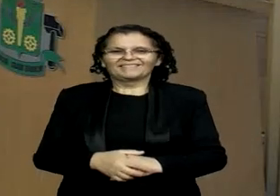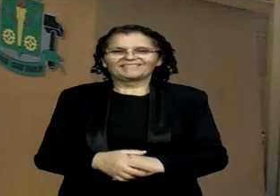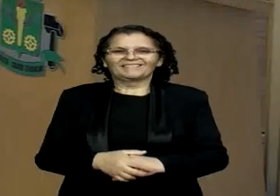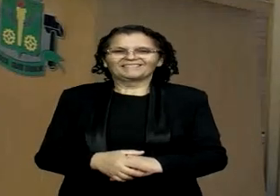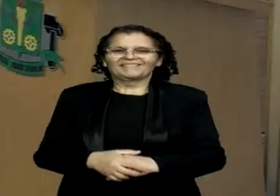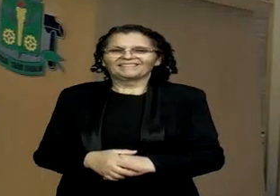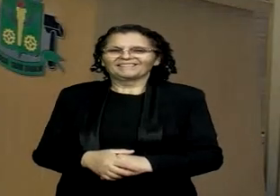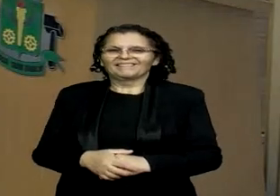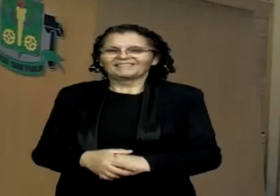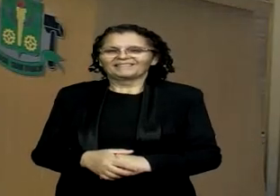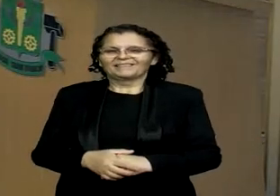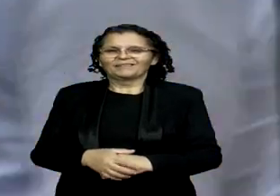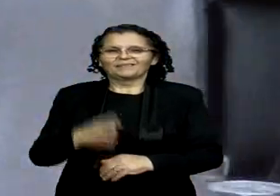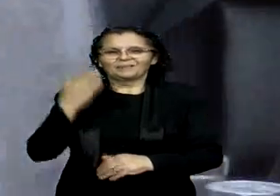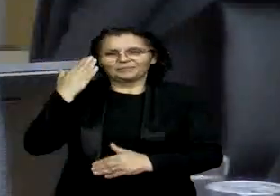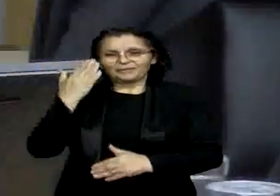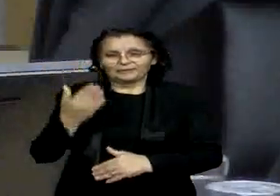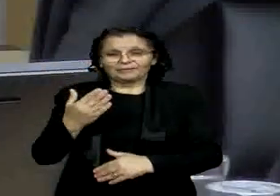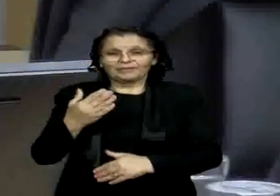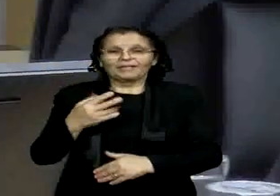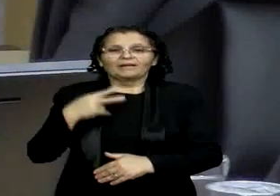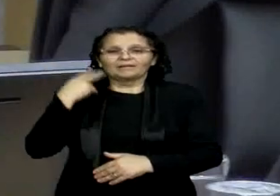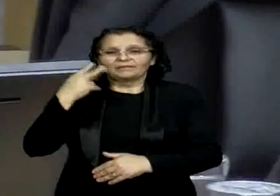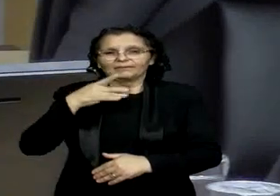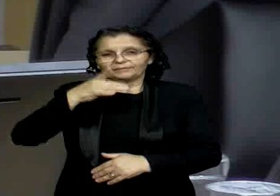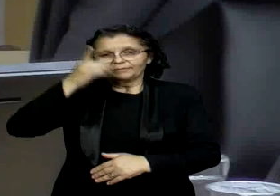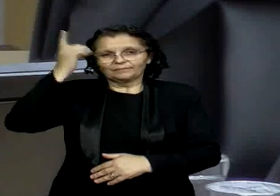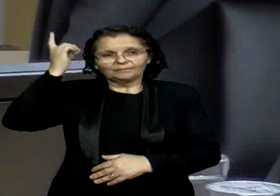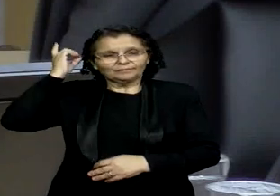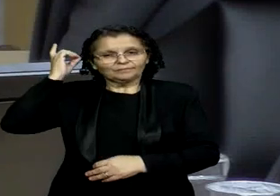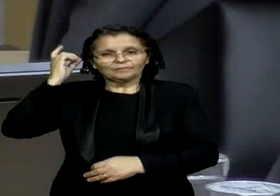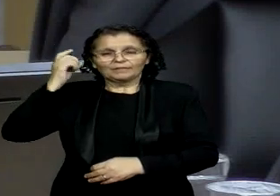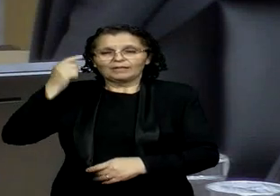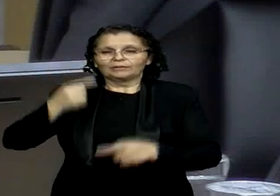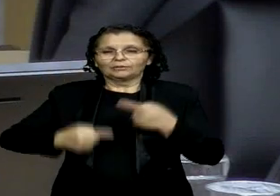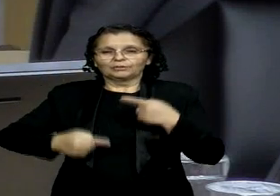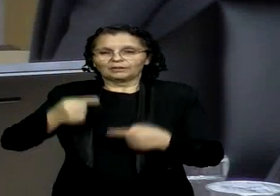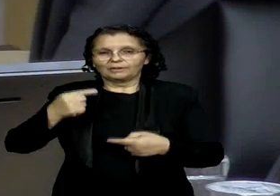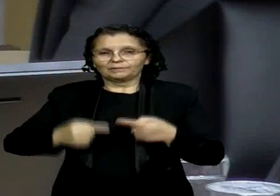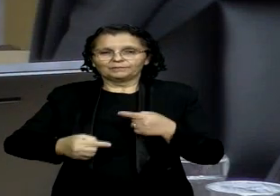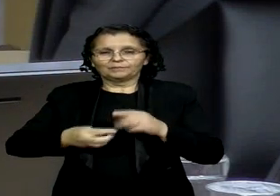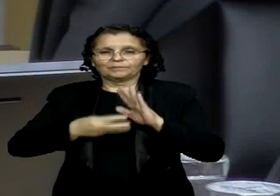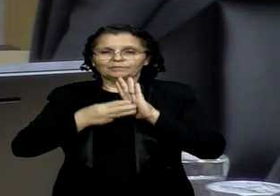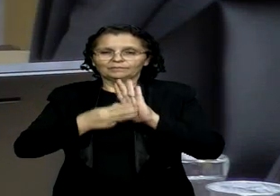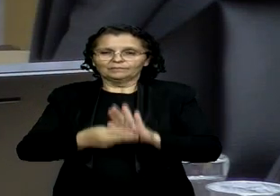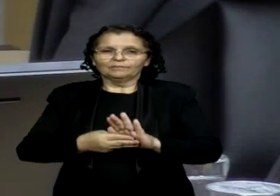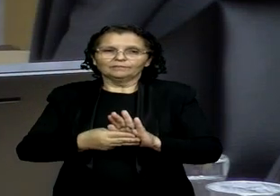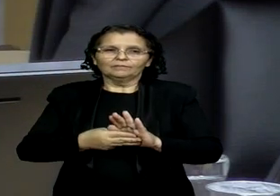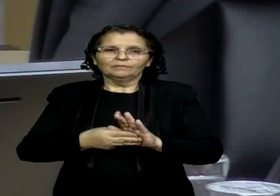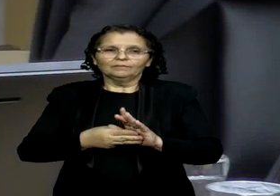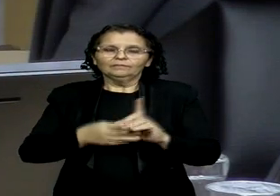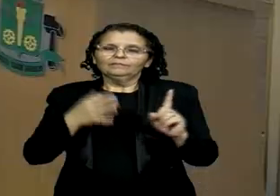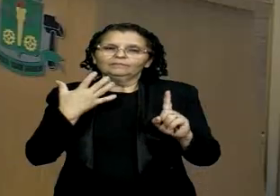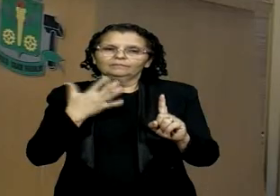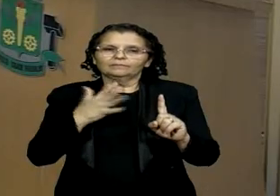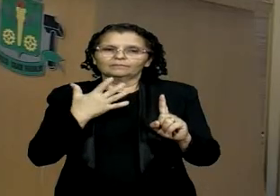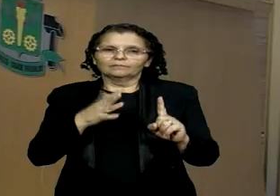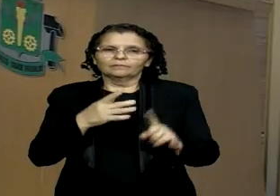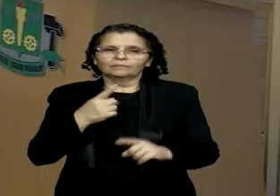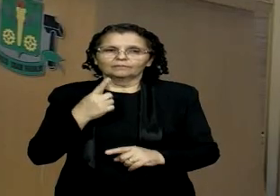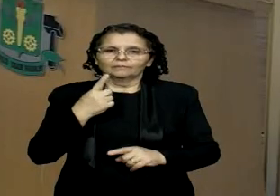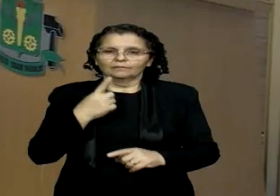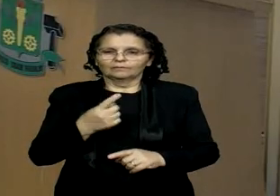Muito obrigado, nobre vereador Delbio Teruel. Continua em discussão a moção de congratulações